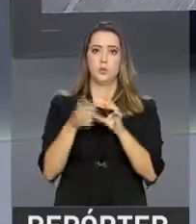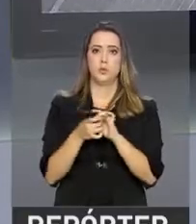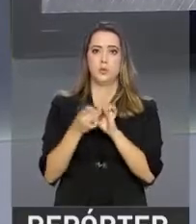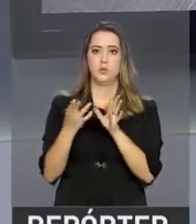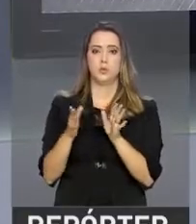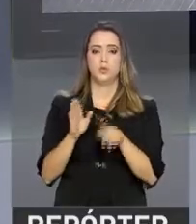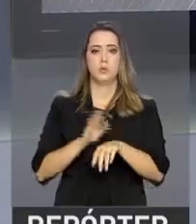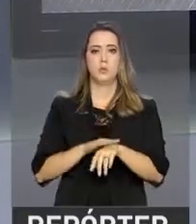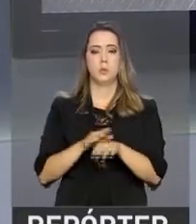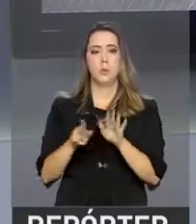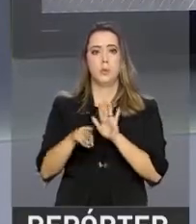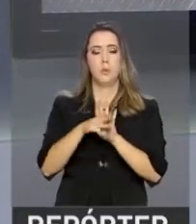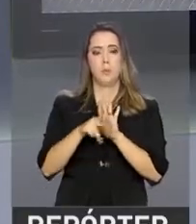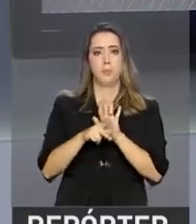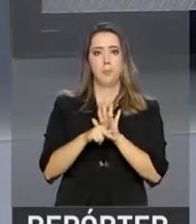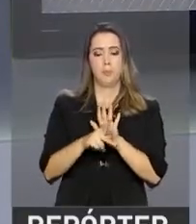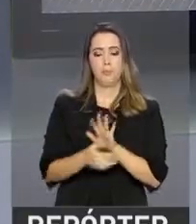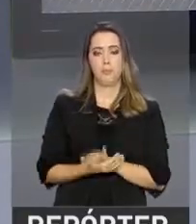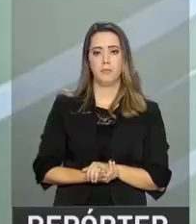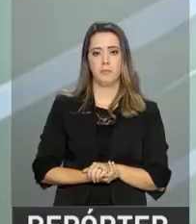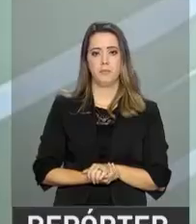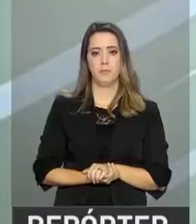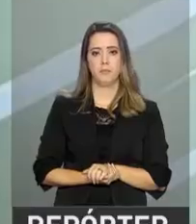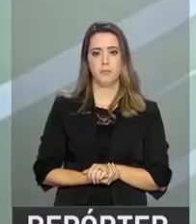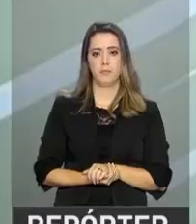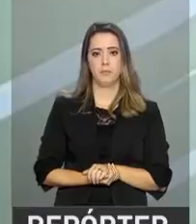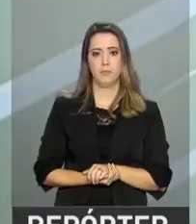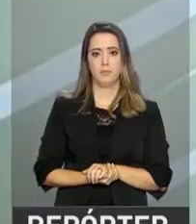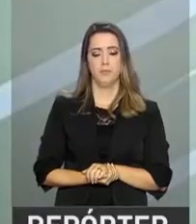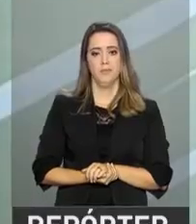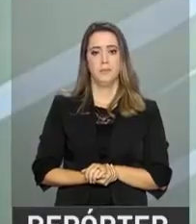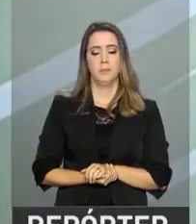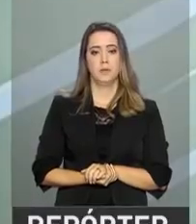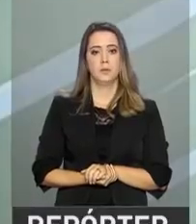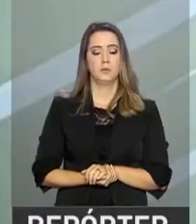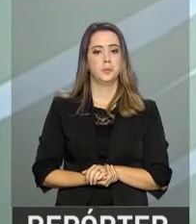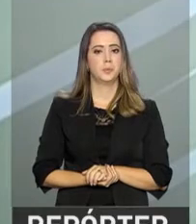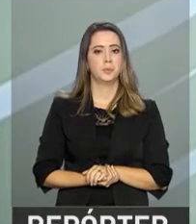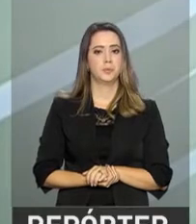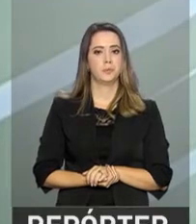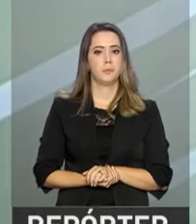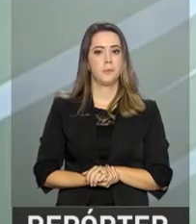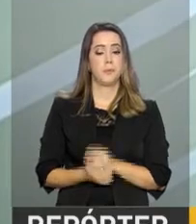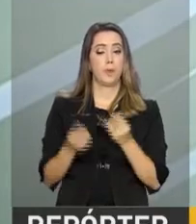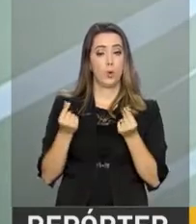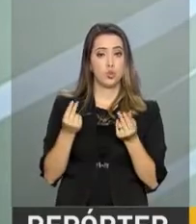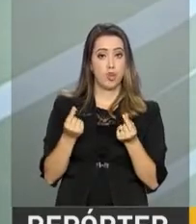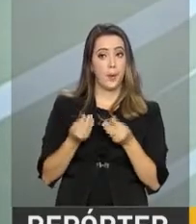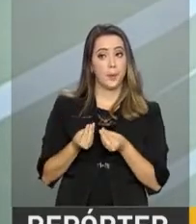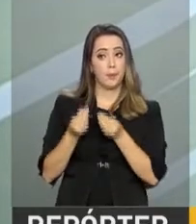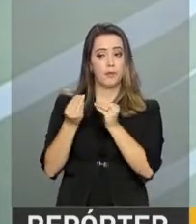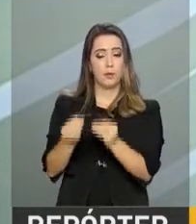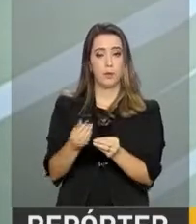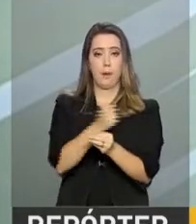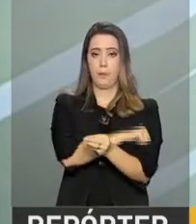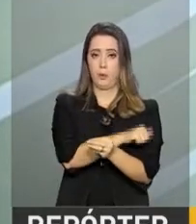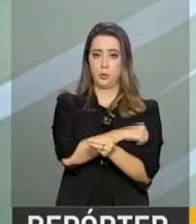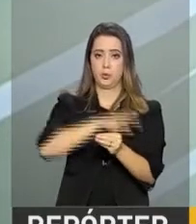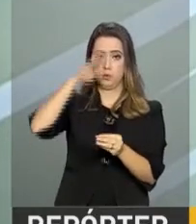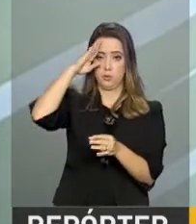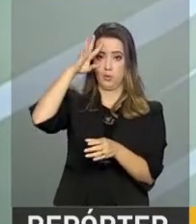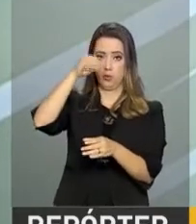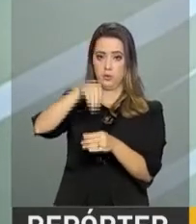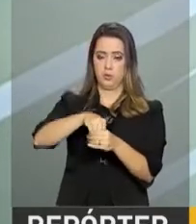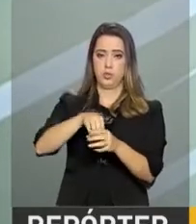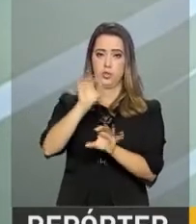serão liberados por medida provisória. O crédito para o Rio, que vai ser uma medida provisória, ele está